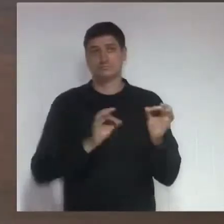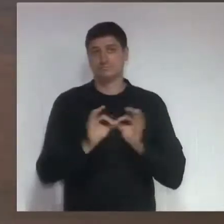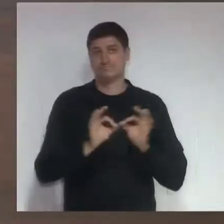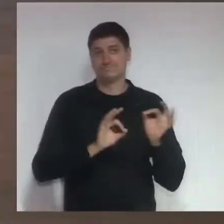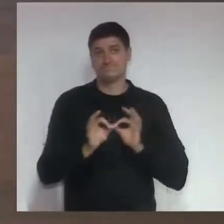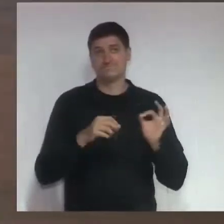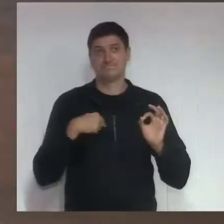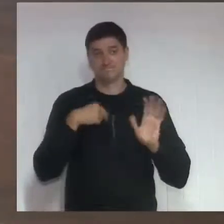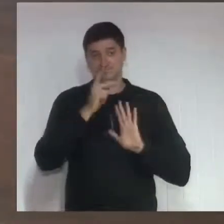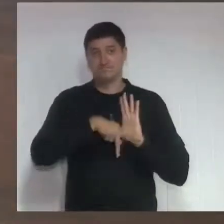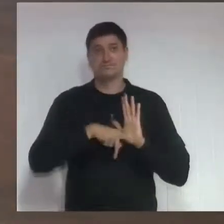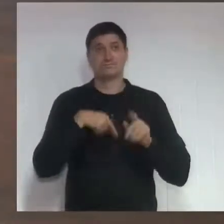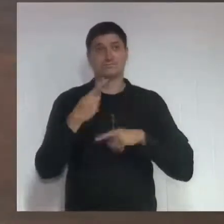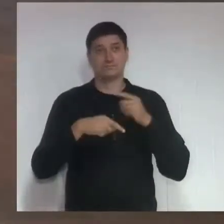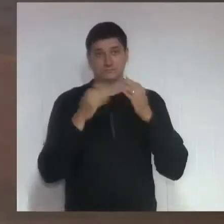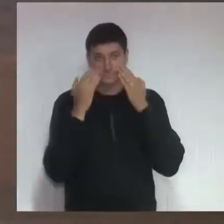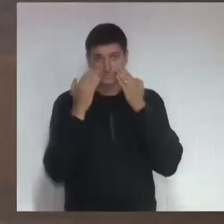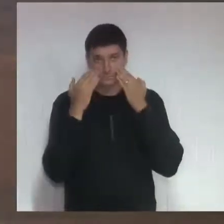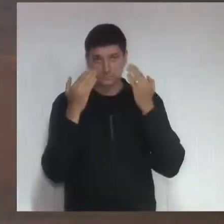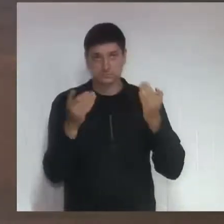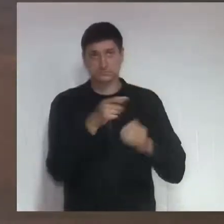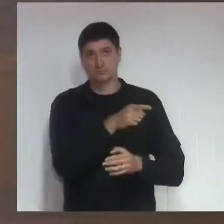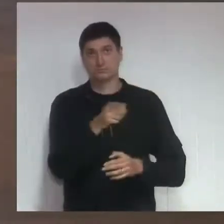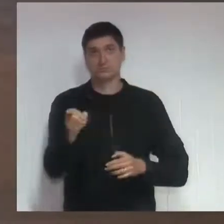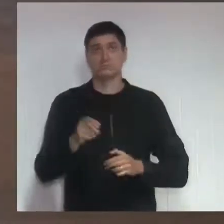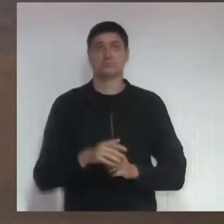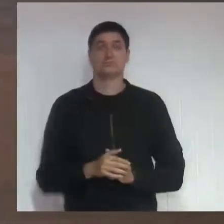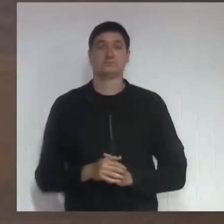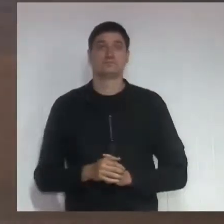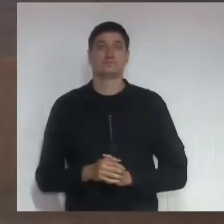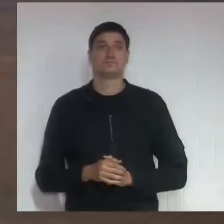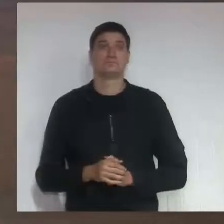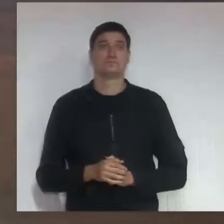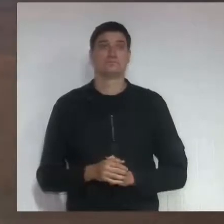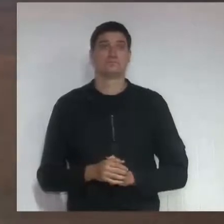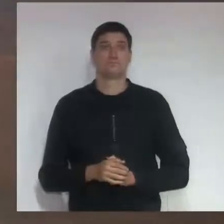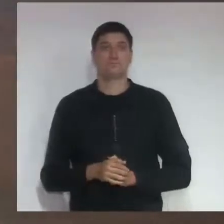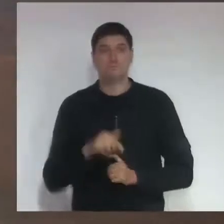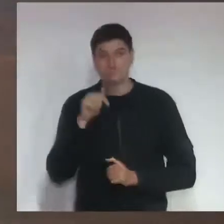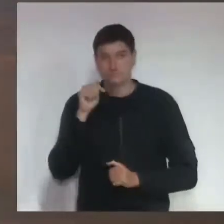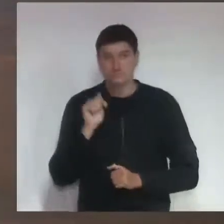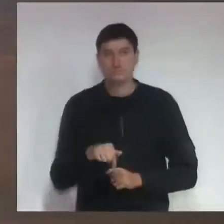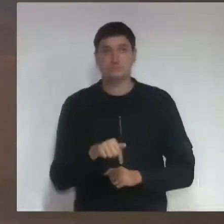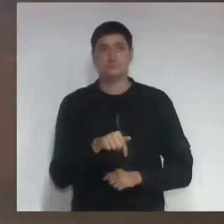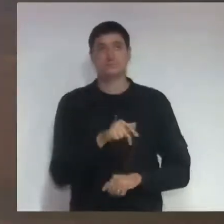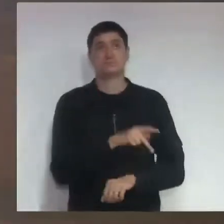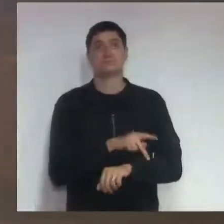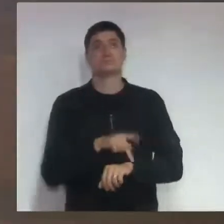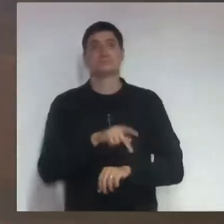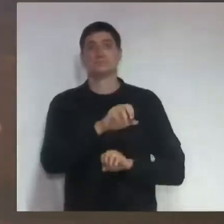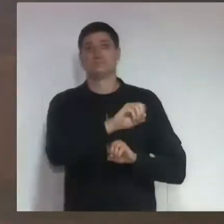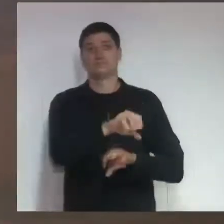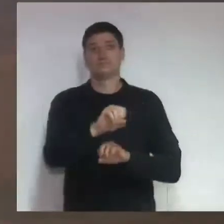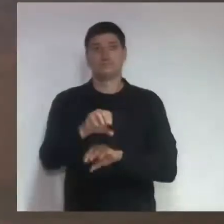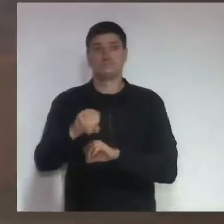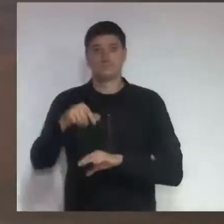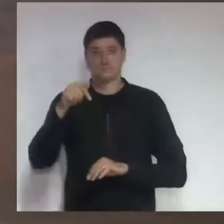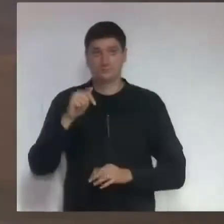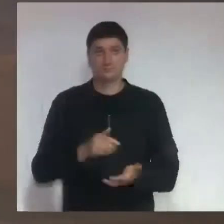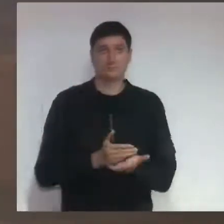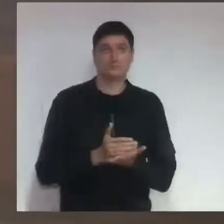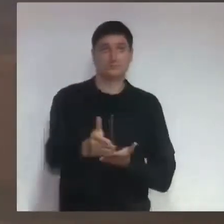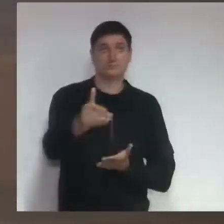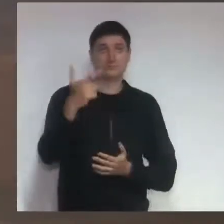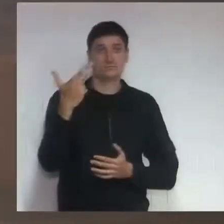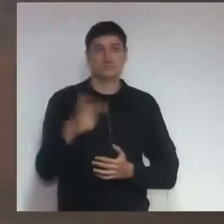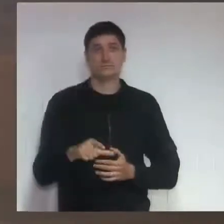os projetos, trarei aqui nessa casa. Pensando nessa pedagogia que eu escolhi, eu quero dar continuidade falando